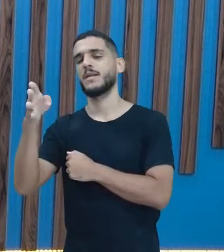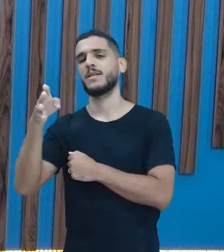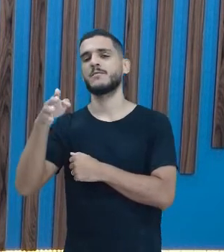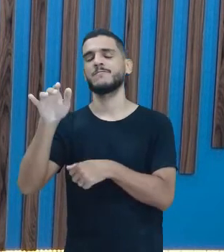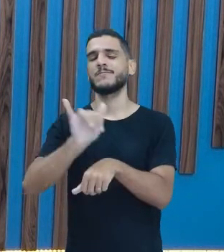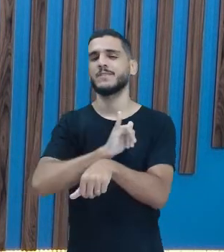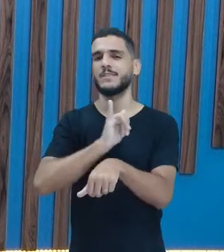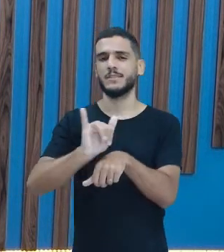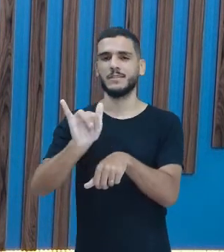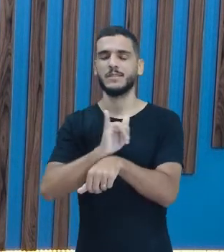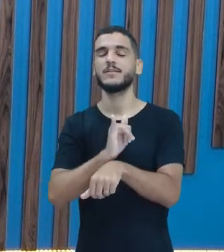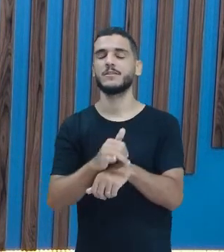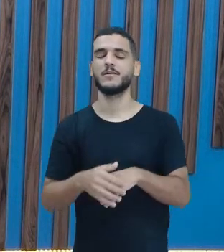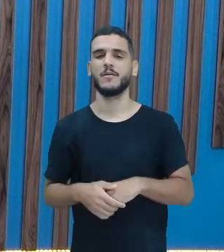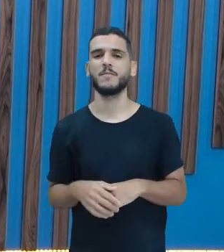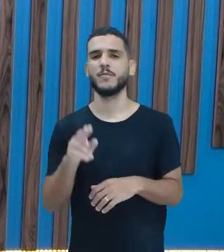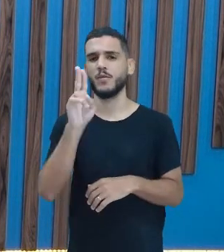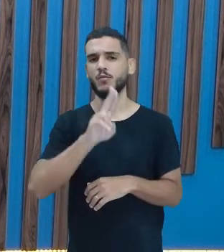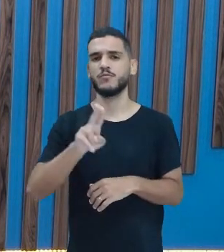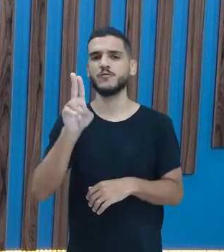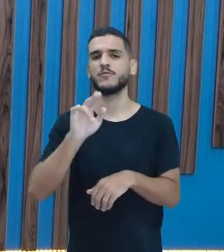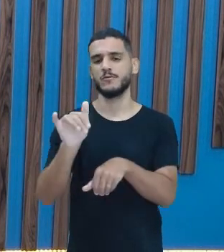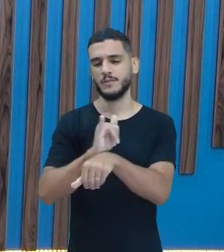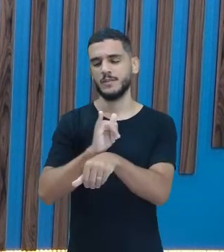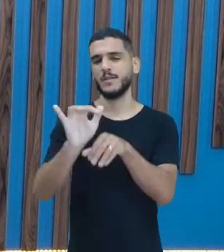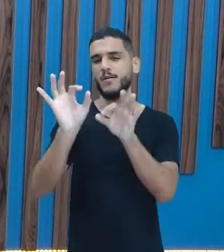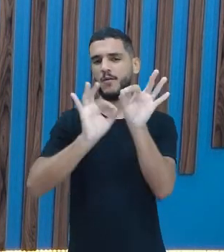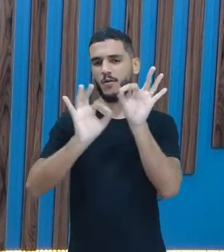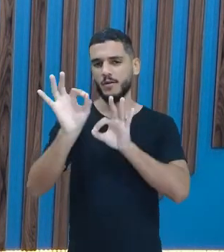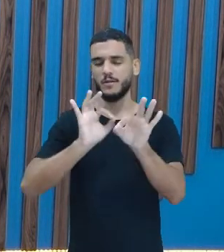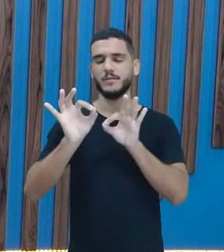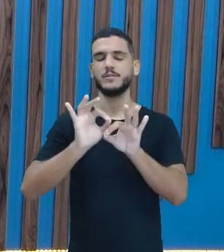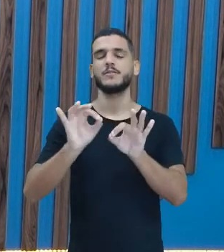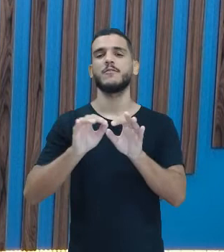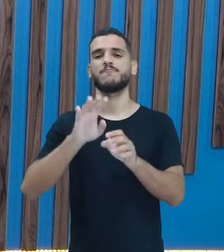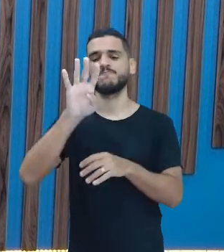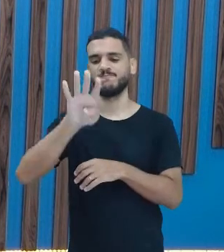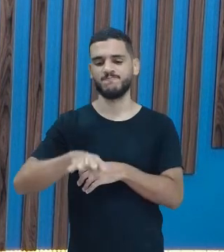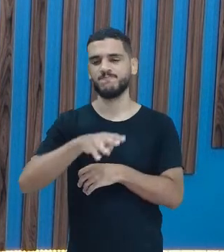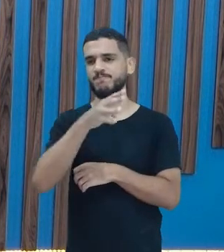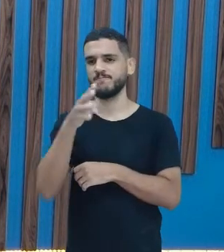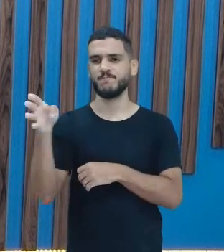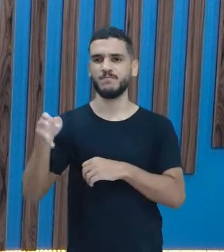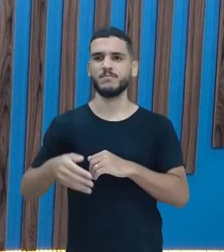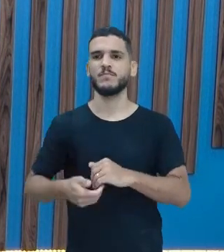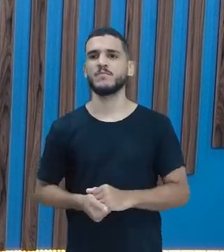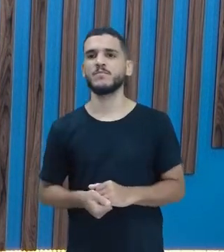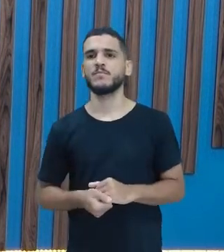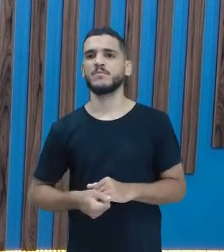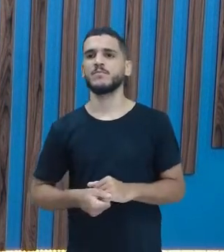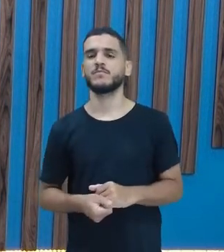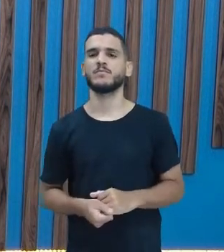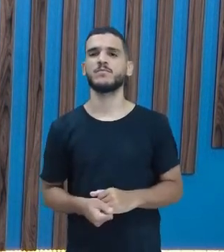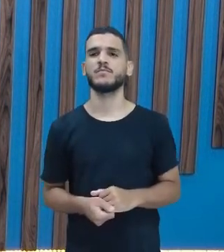isso daí tudinho, bem organizadinho, em uma tabela, tá certo? Olha aqui.